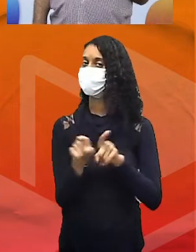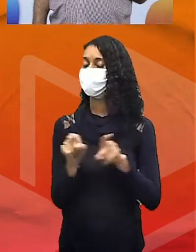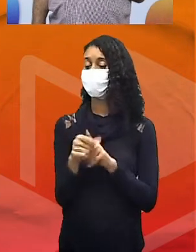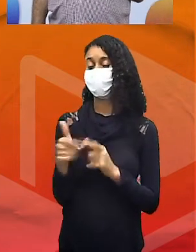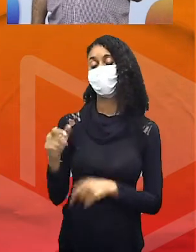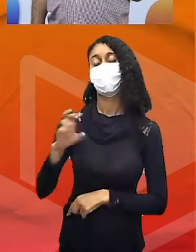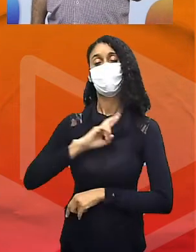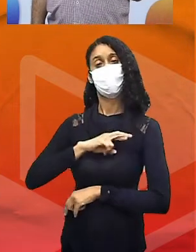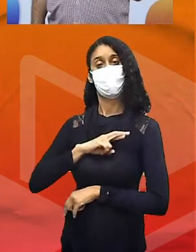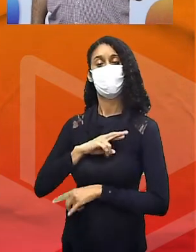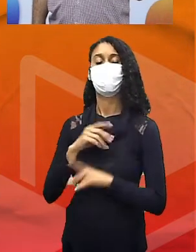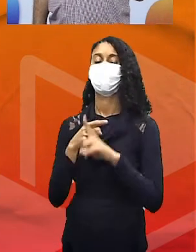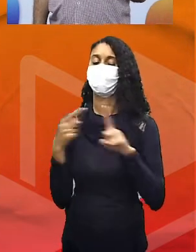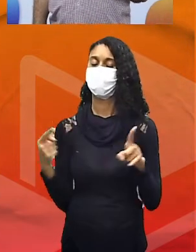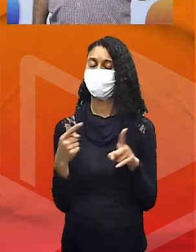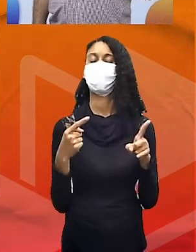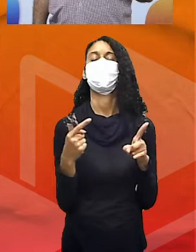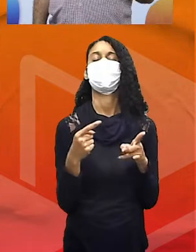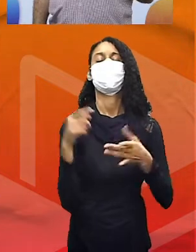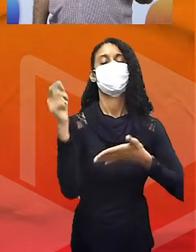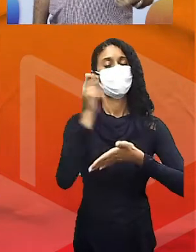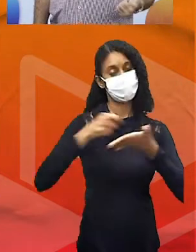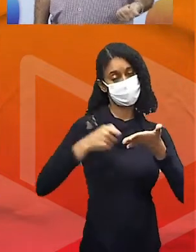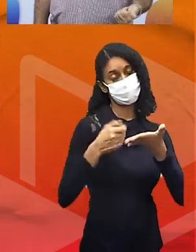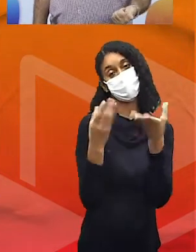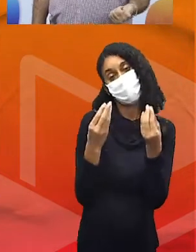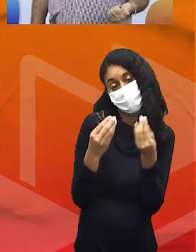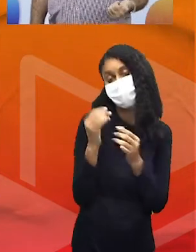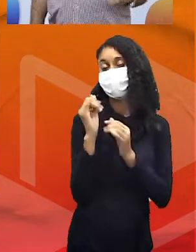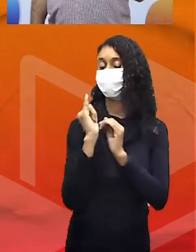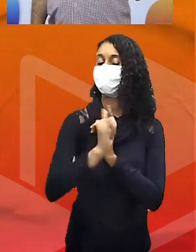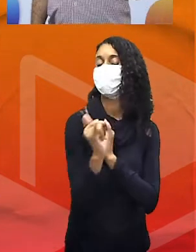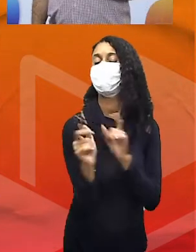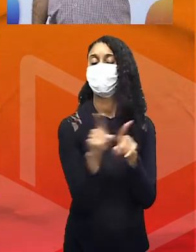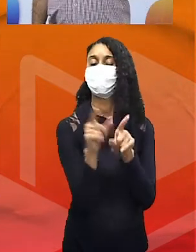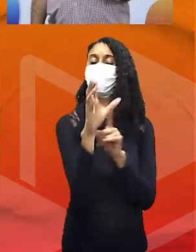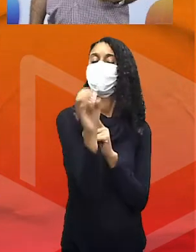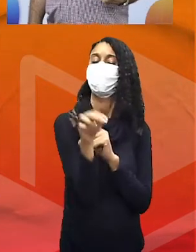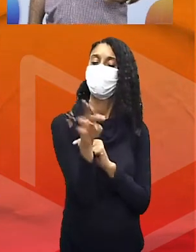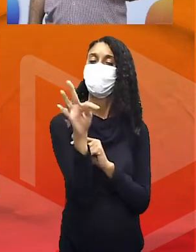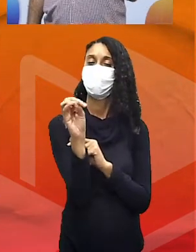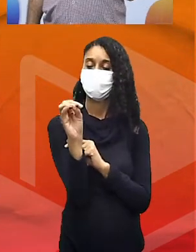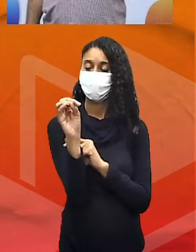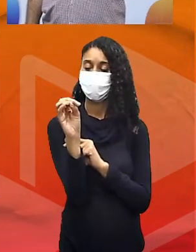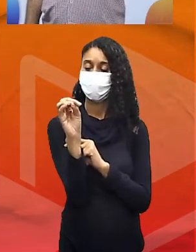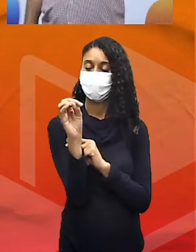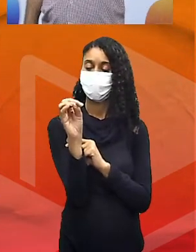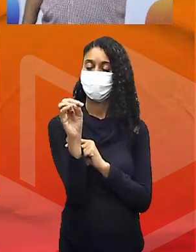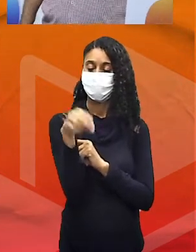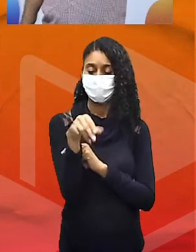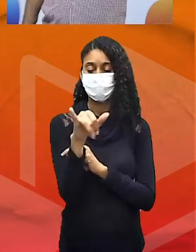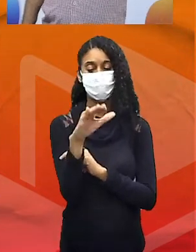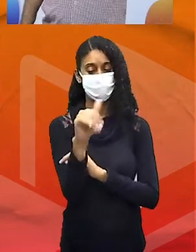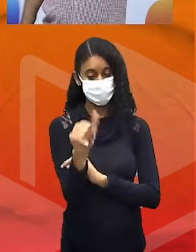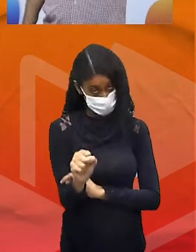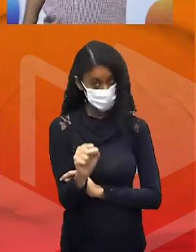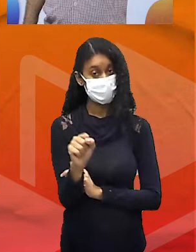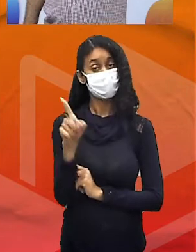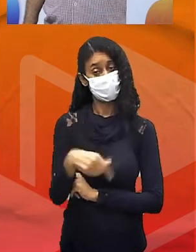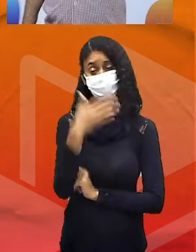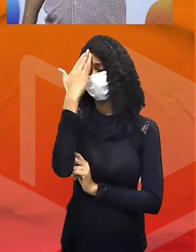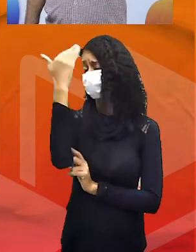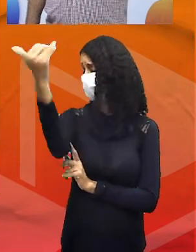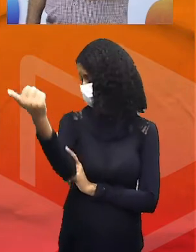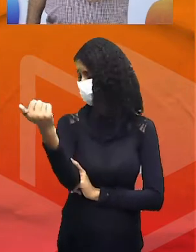romance de Drummond, mas ele escreveu muitos contos e muitas crônicas. Ele é famosíssimo como grande